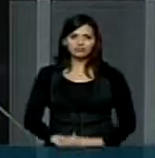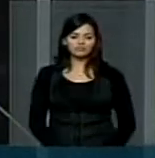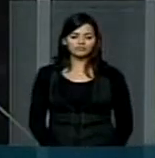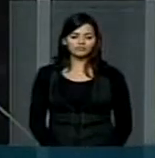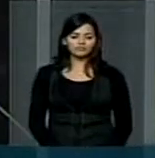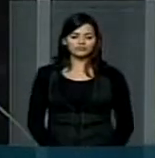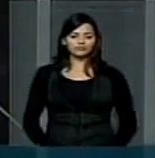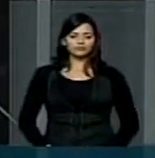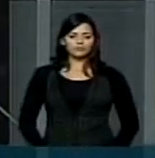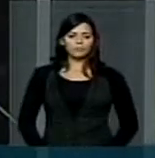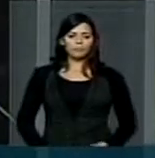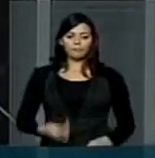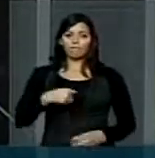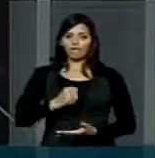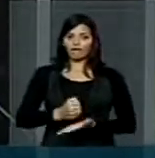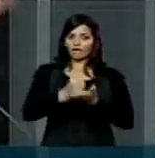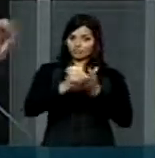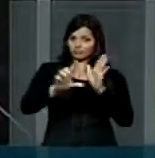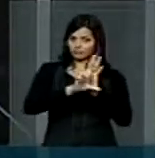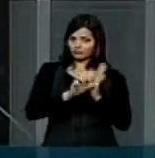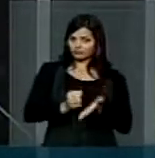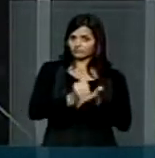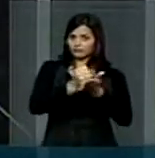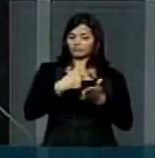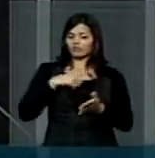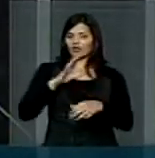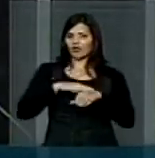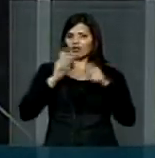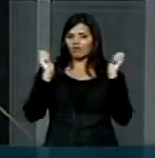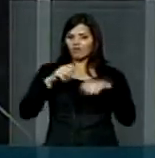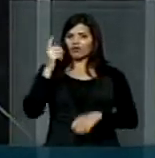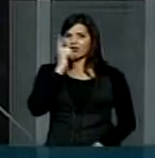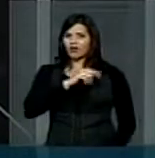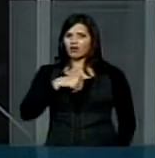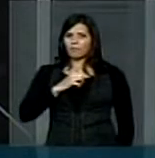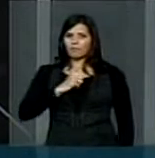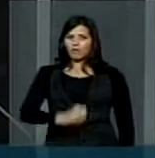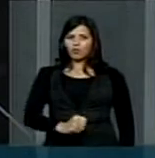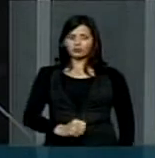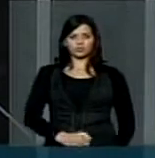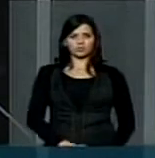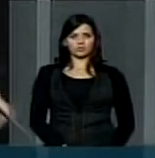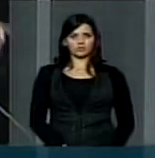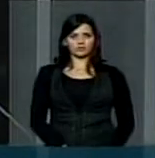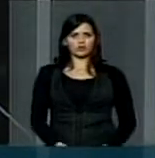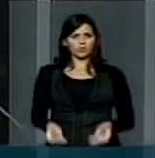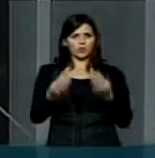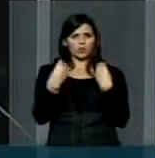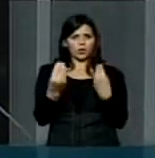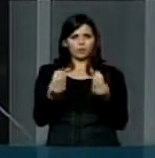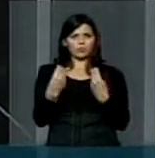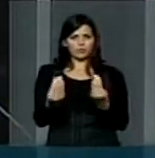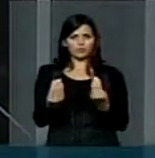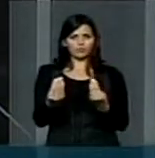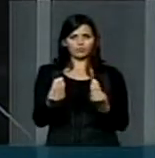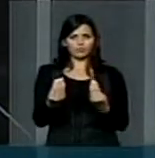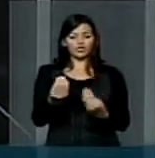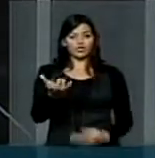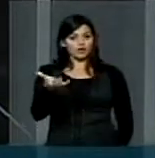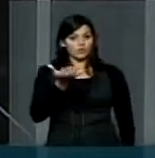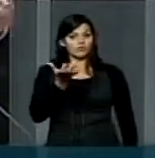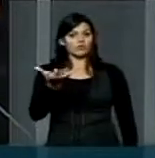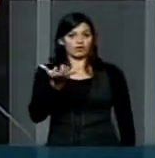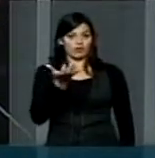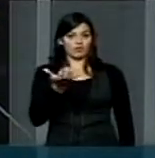autorizada legalmente a proceder um aborto. Eu quero